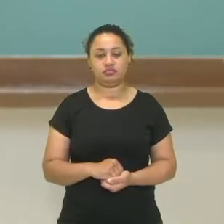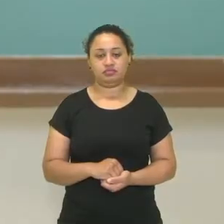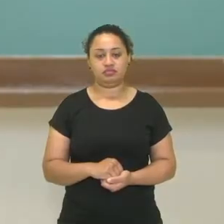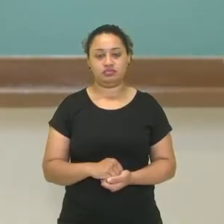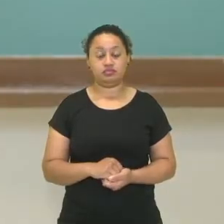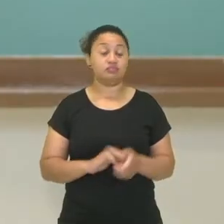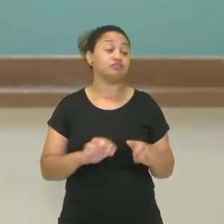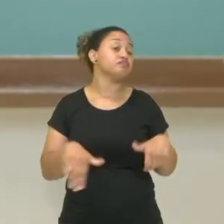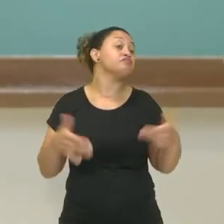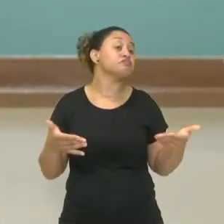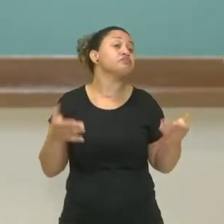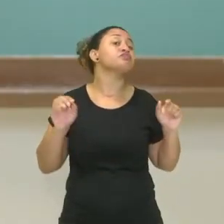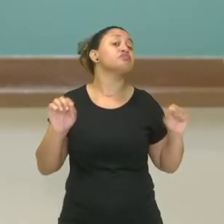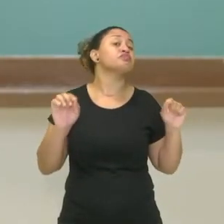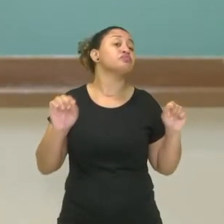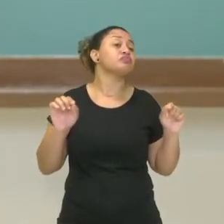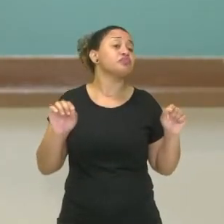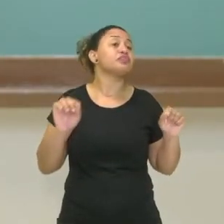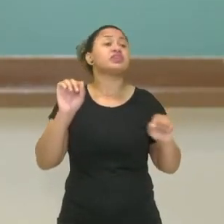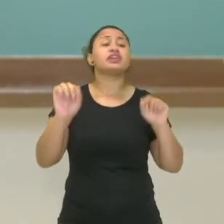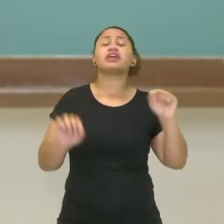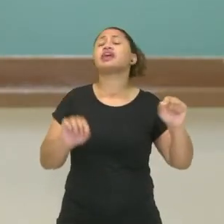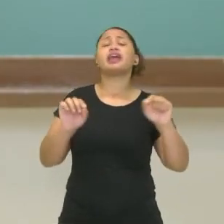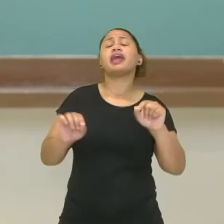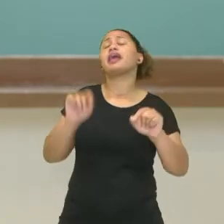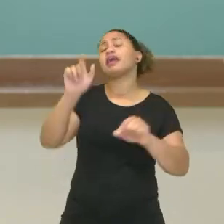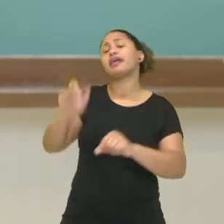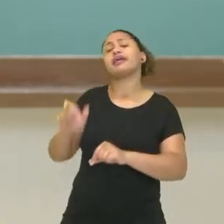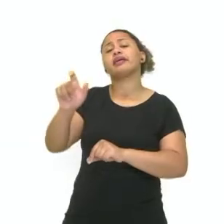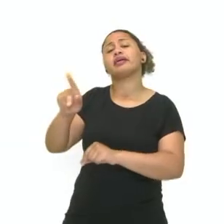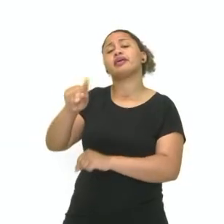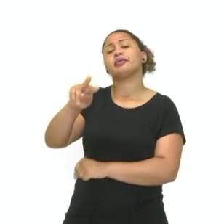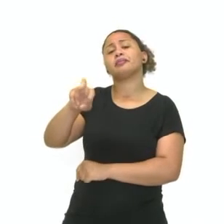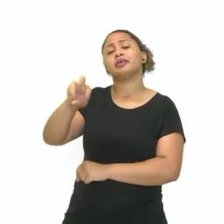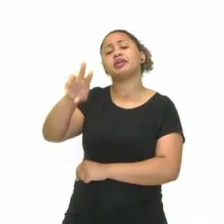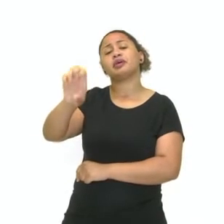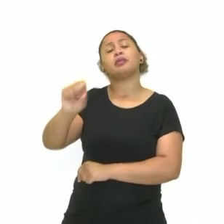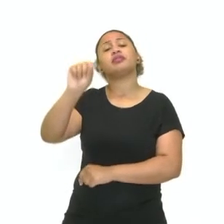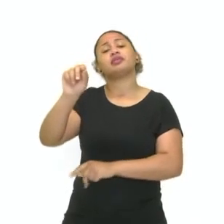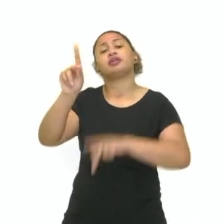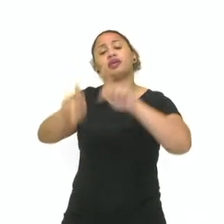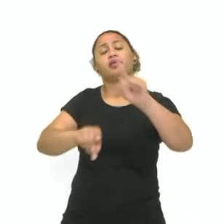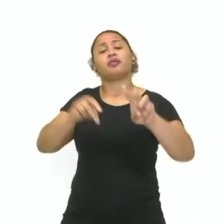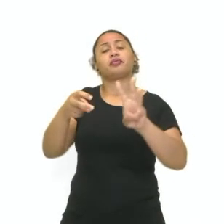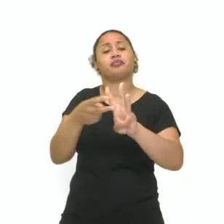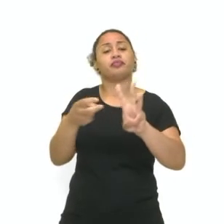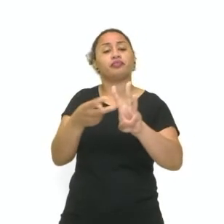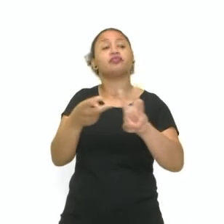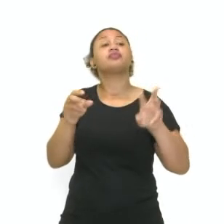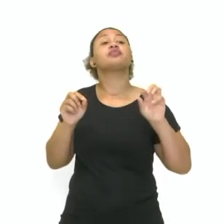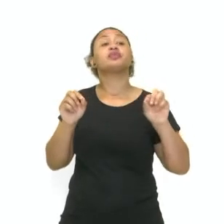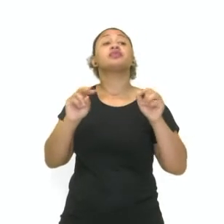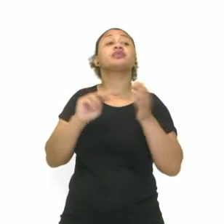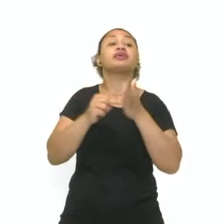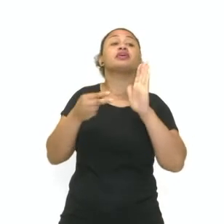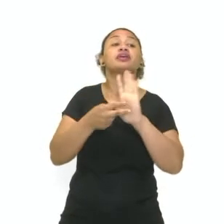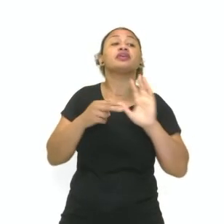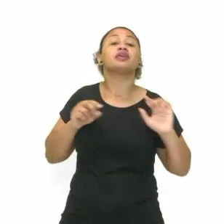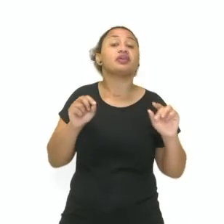Voltei, olha só. Quem são os primeiros habitantes do Brasil? São os povos indígenas. E o que significa,